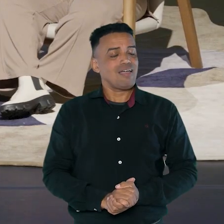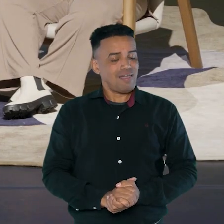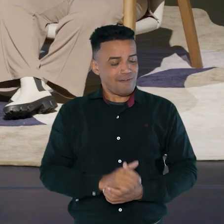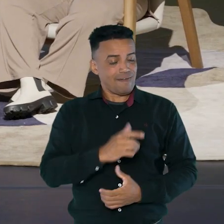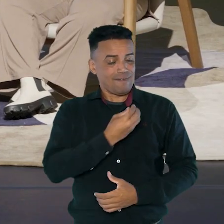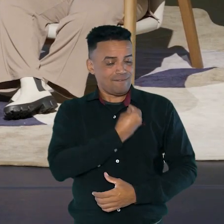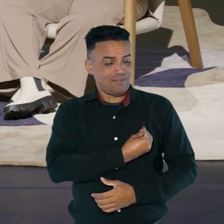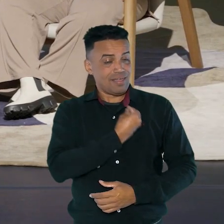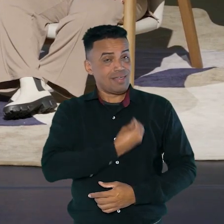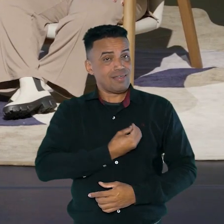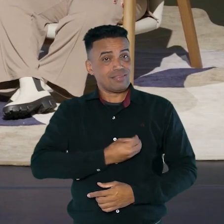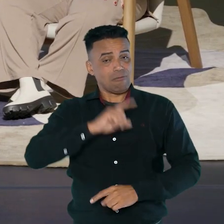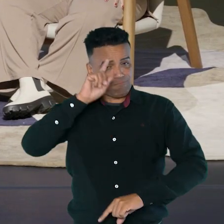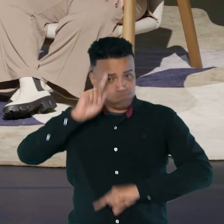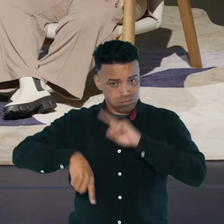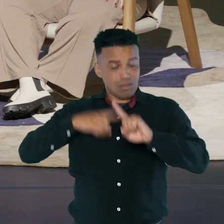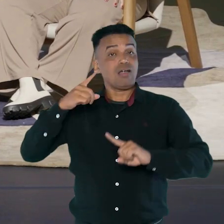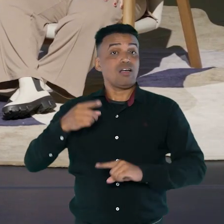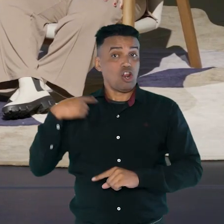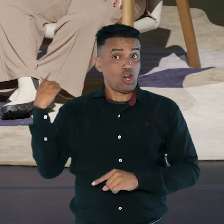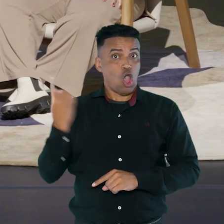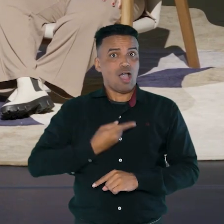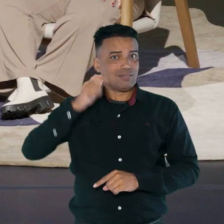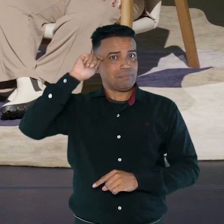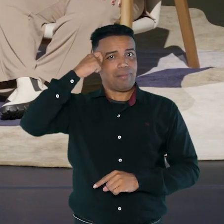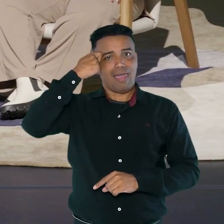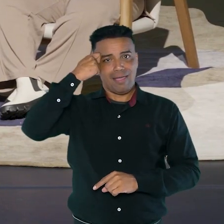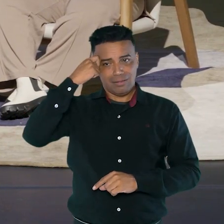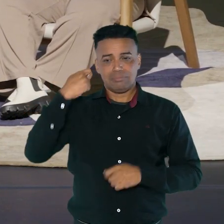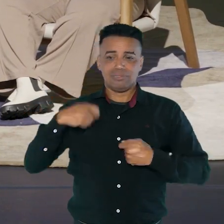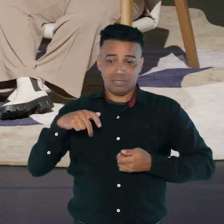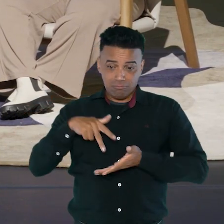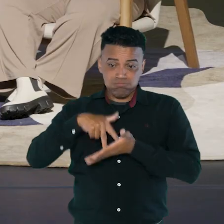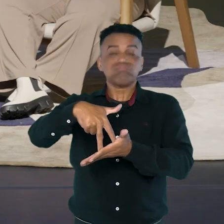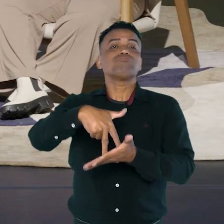Sobreviver, né, irmão? Nós é preto, precisa dar uns pulos, né?